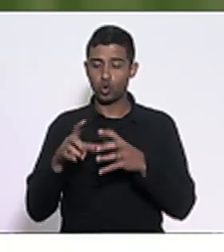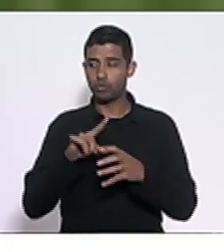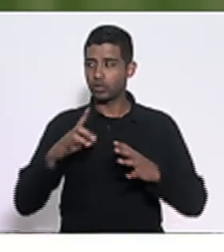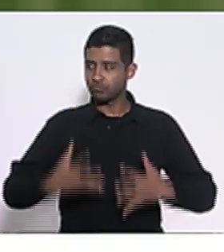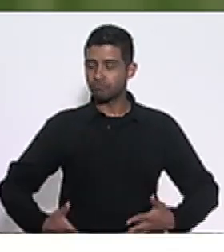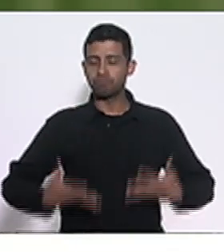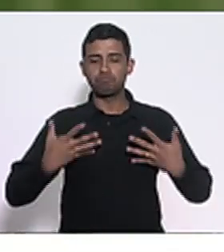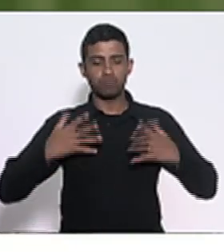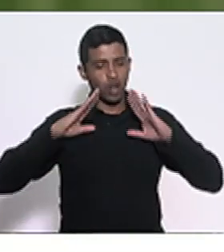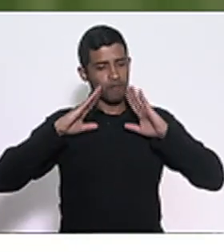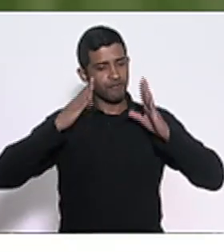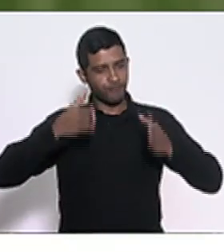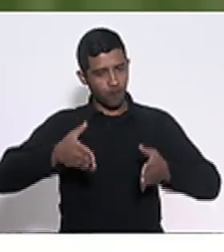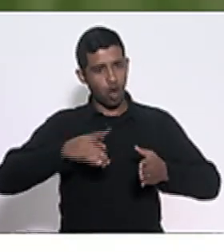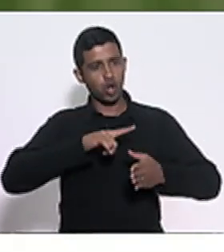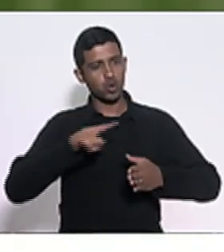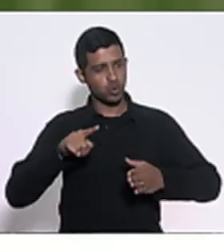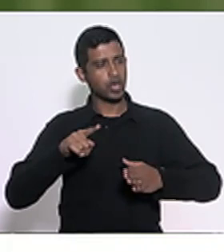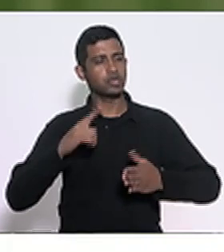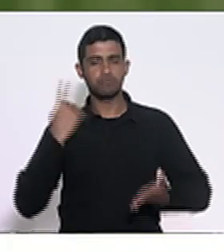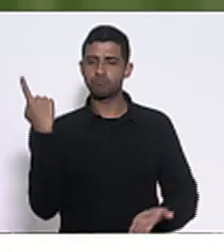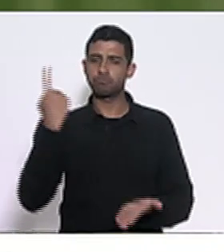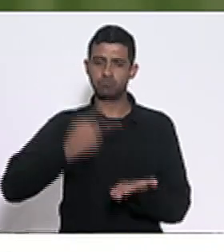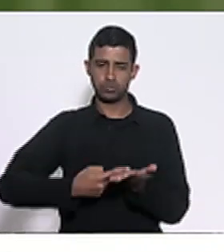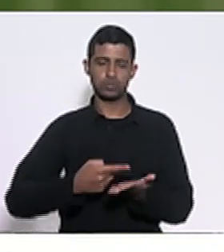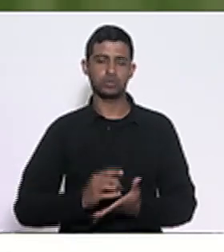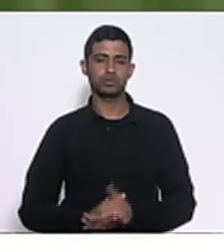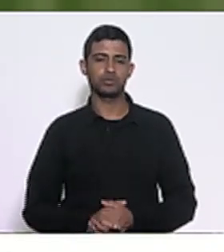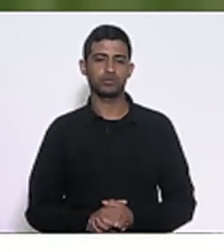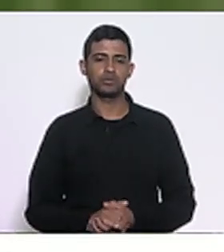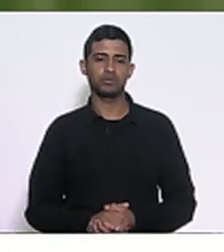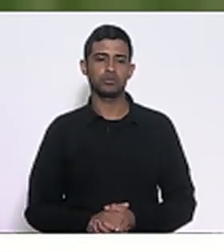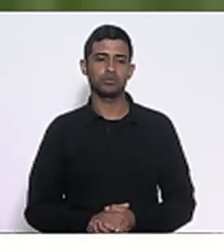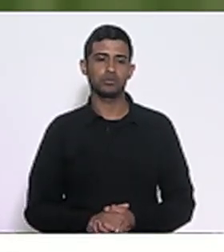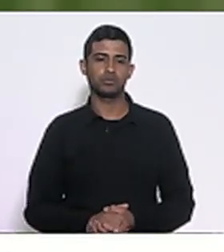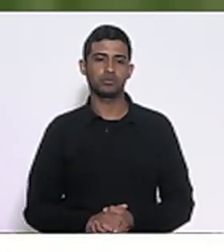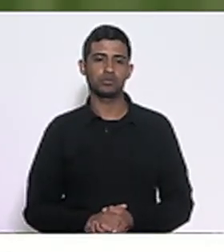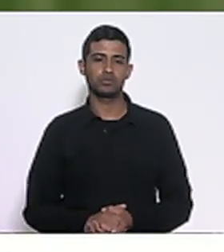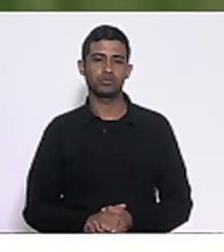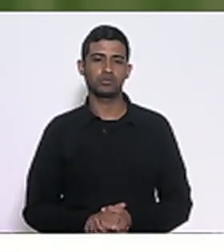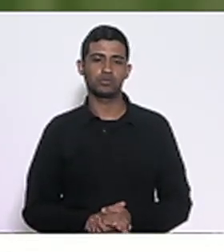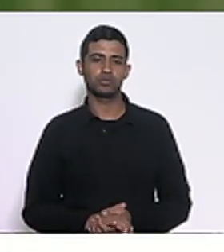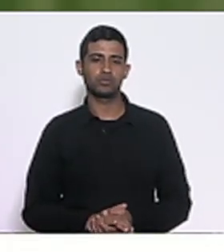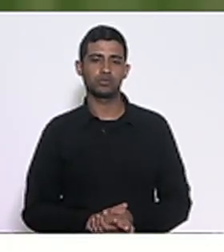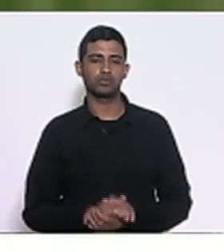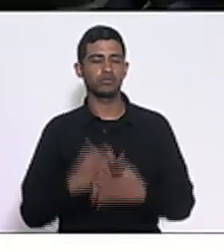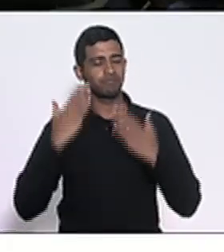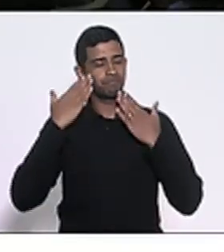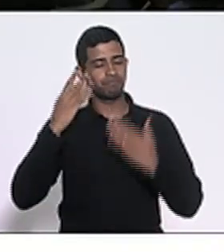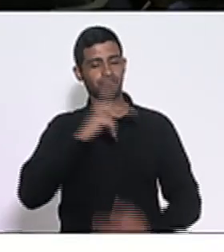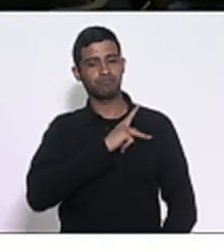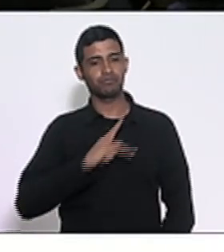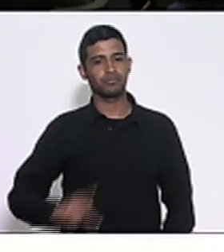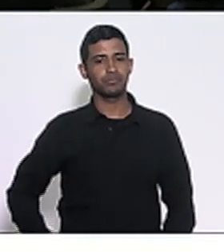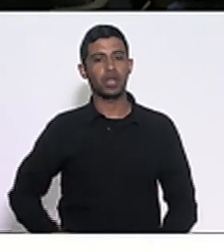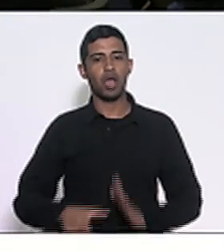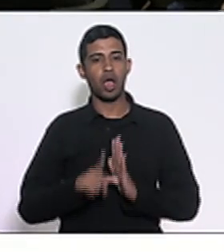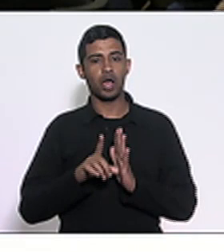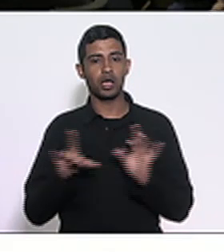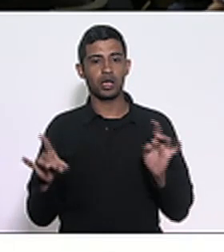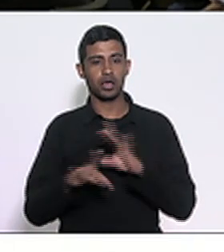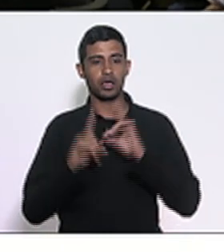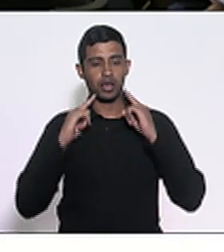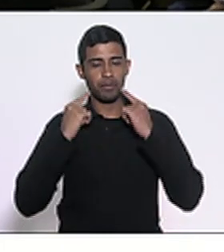muito dedicado, muito comprometido em entregarmos mais. Obrigado, presidente. Antes de encerrar a audiência, eu quero fazer